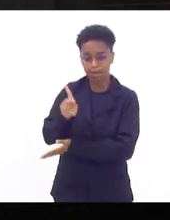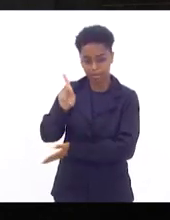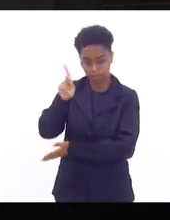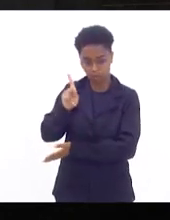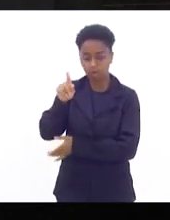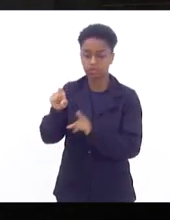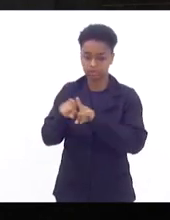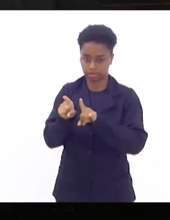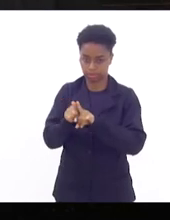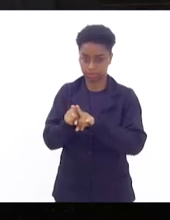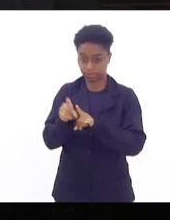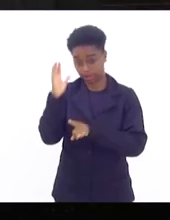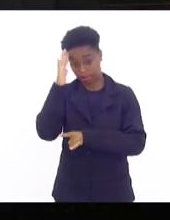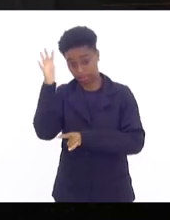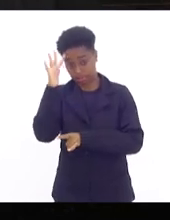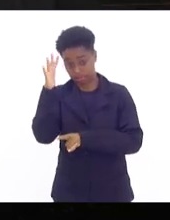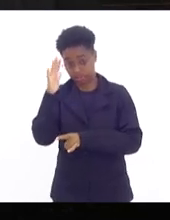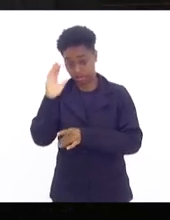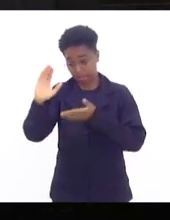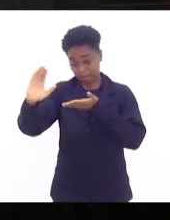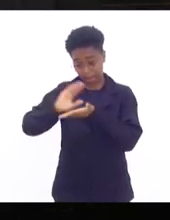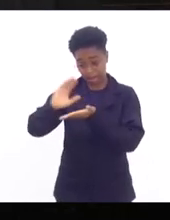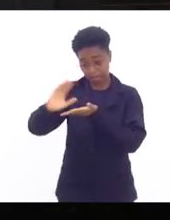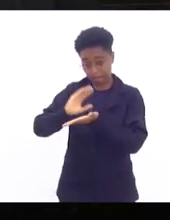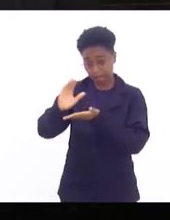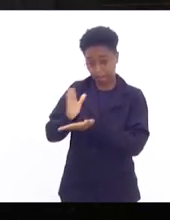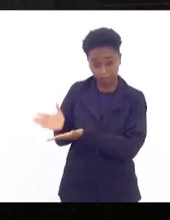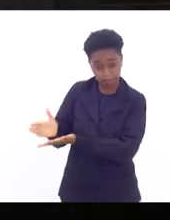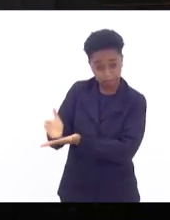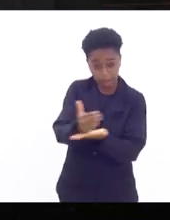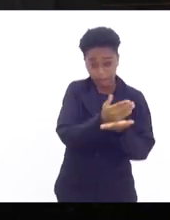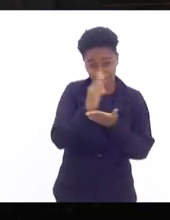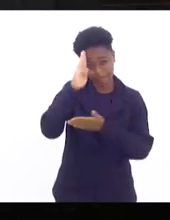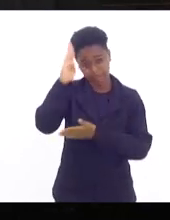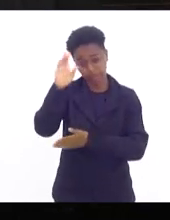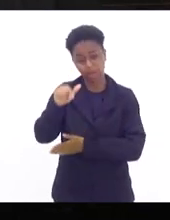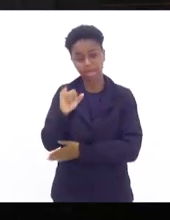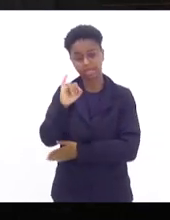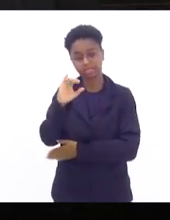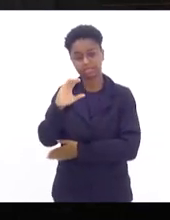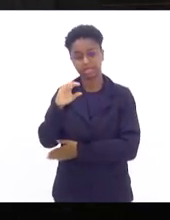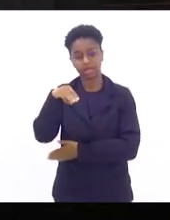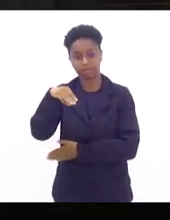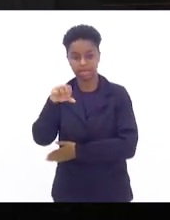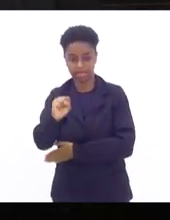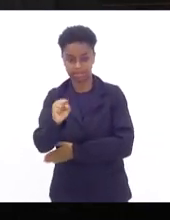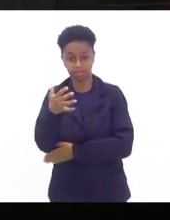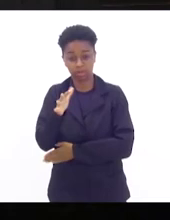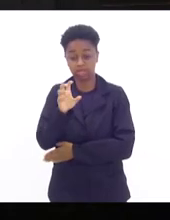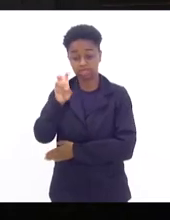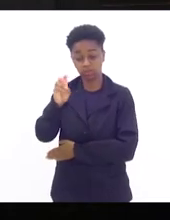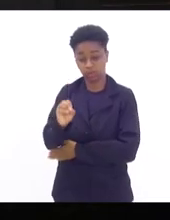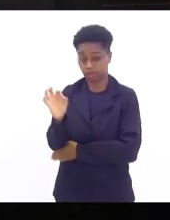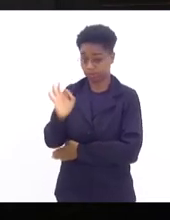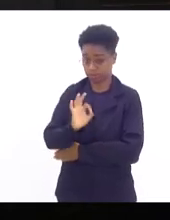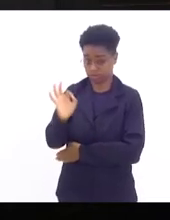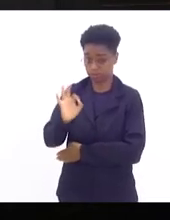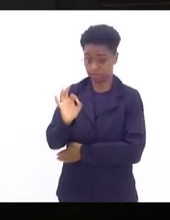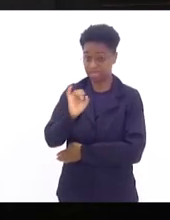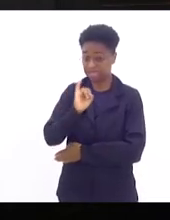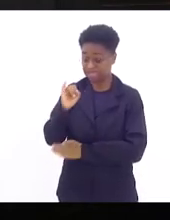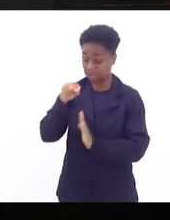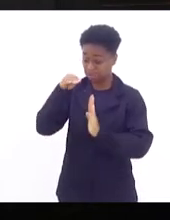A maior fonte de arrecadação do Estado é ICMS, praticamente 50%, que estamos nessa